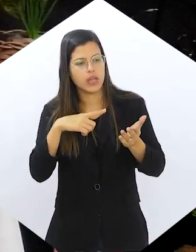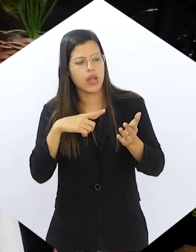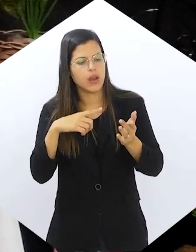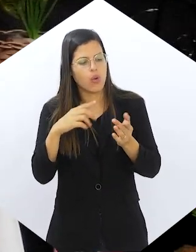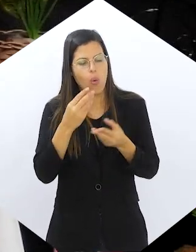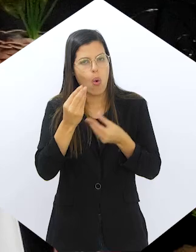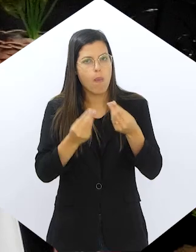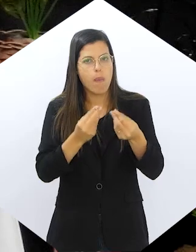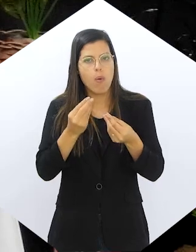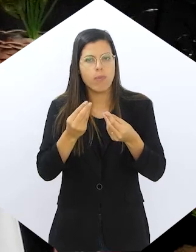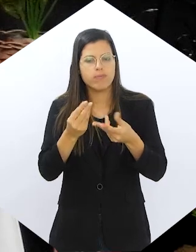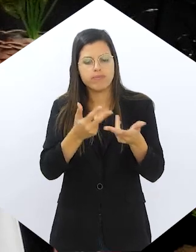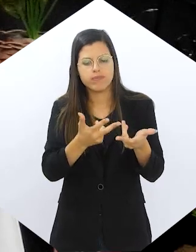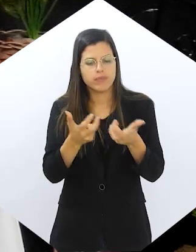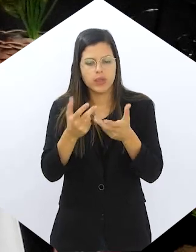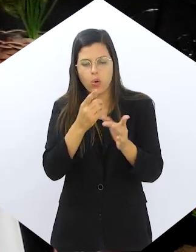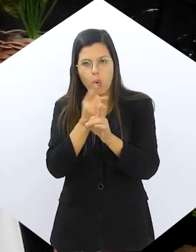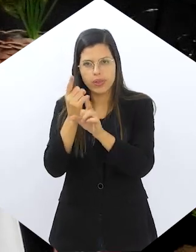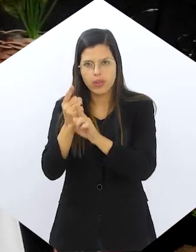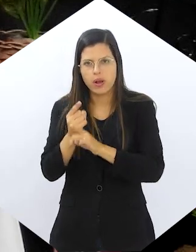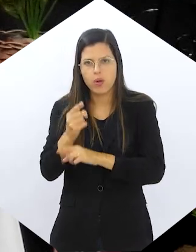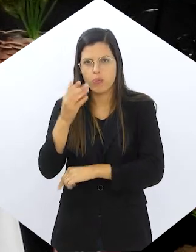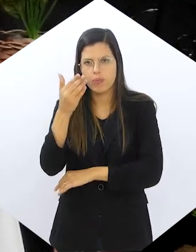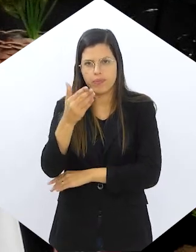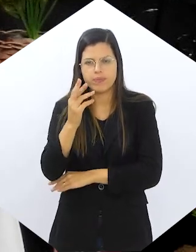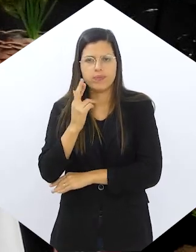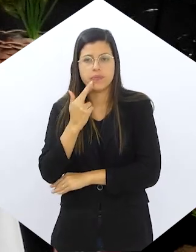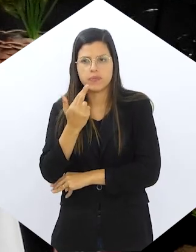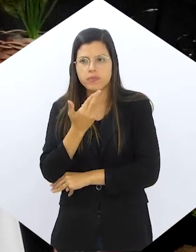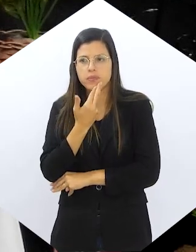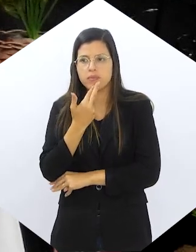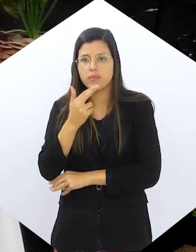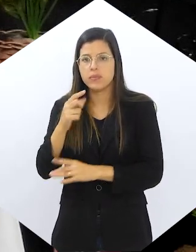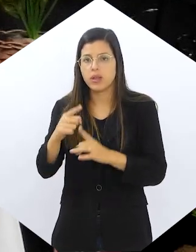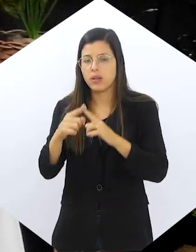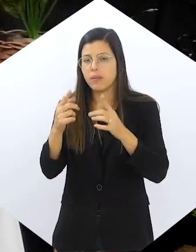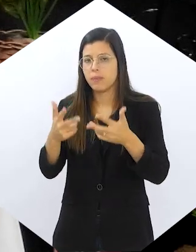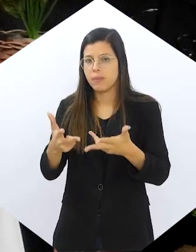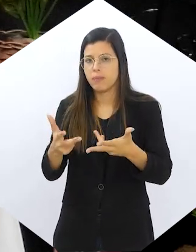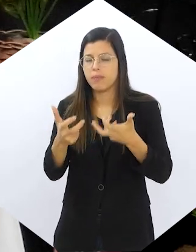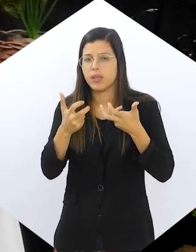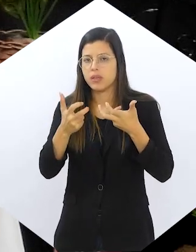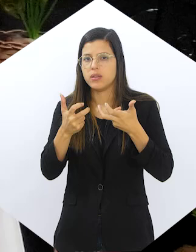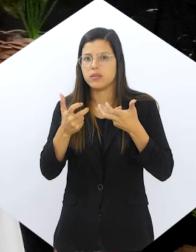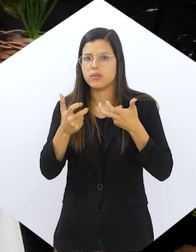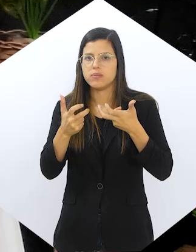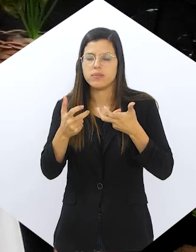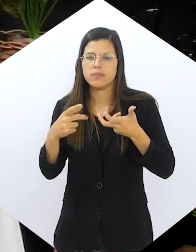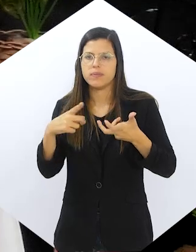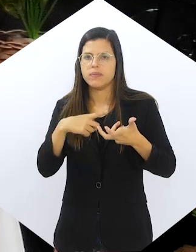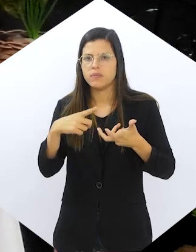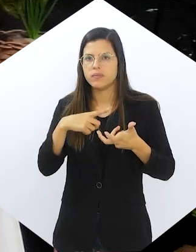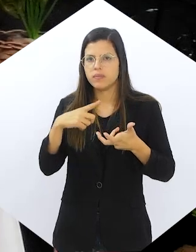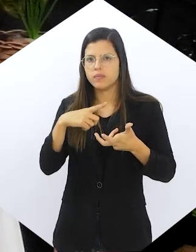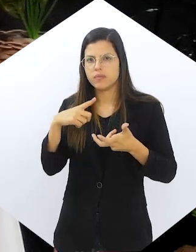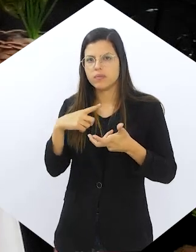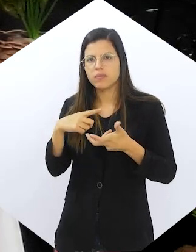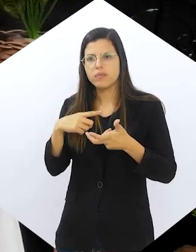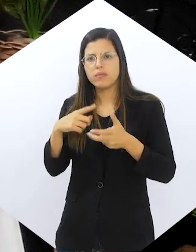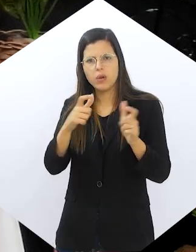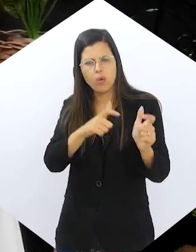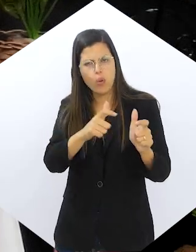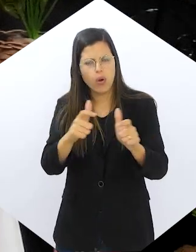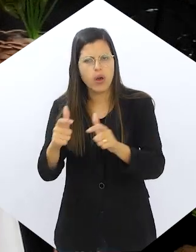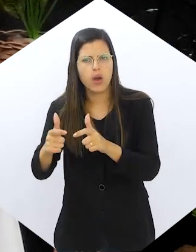os hotéis, restaurantes, mas você já percebe que tem muito mais unidades que